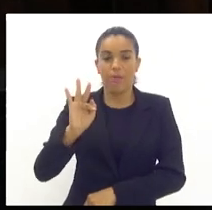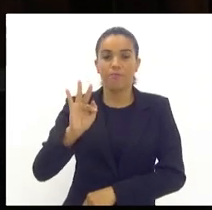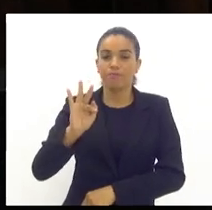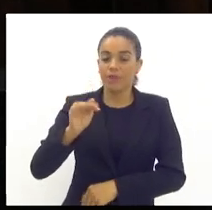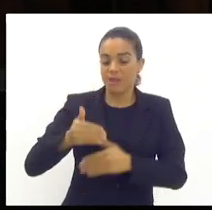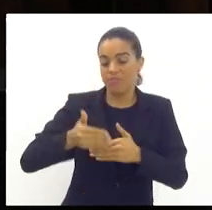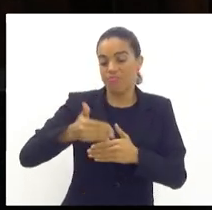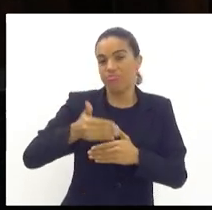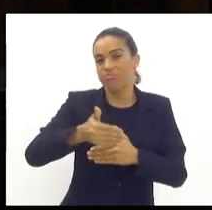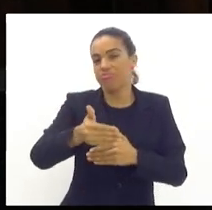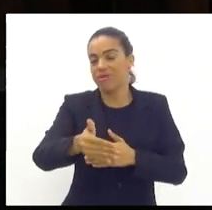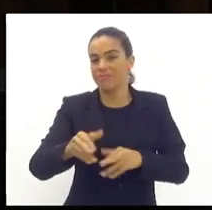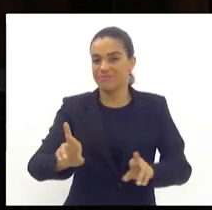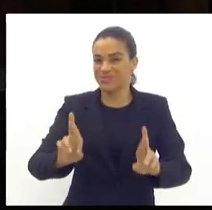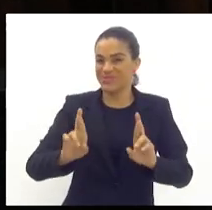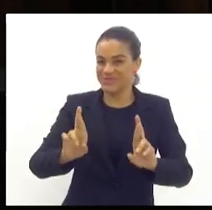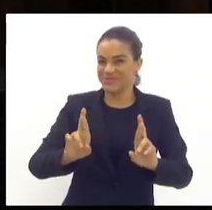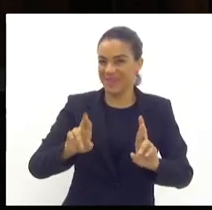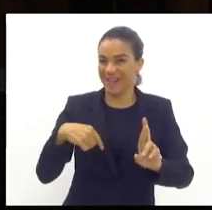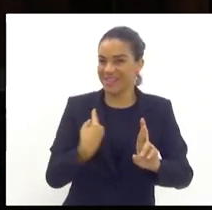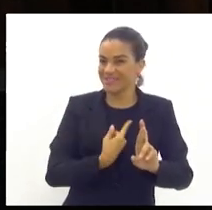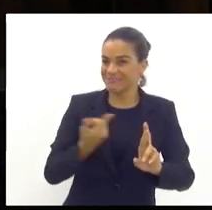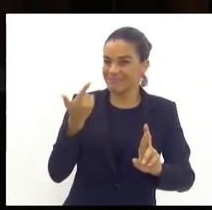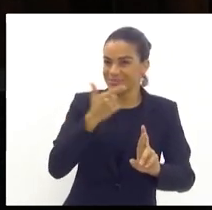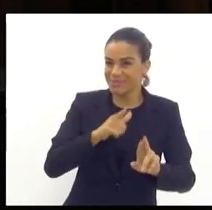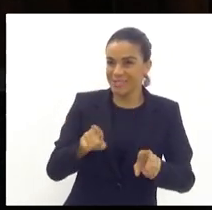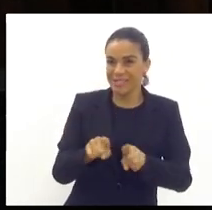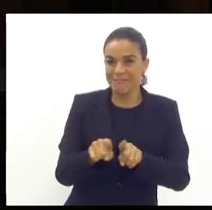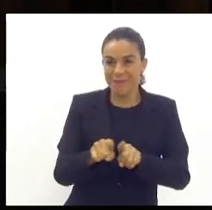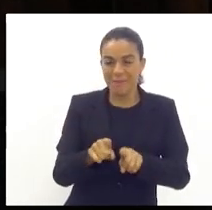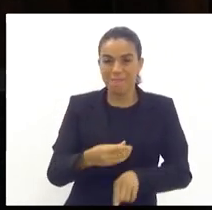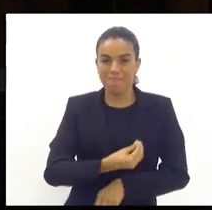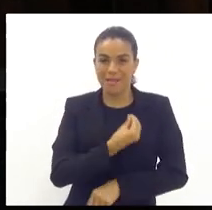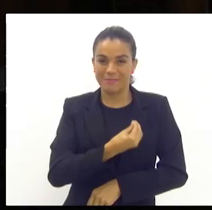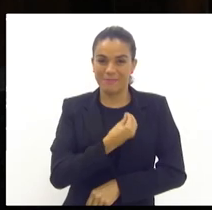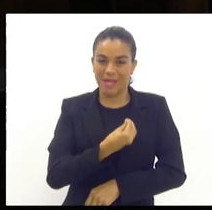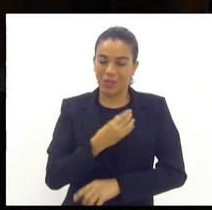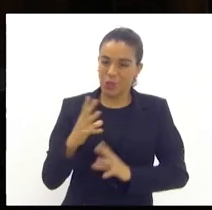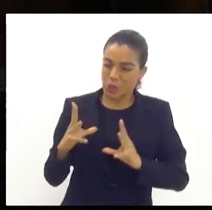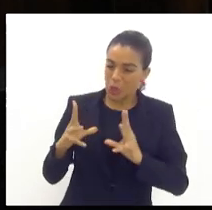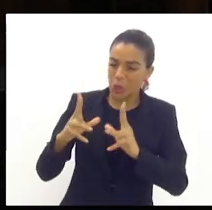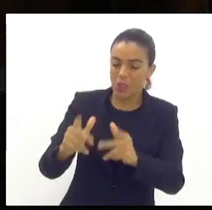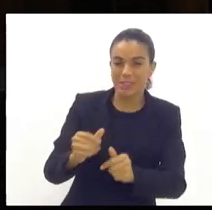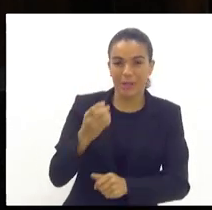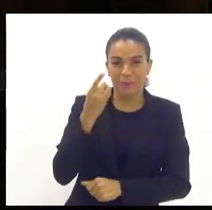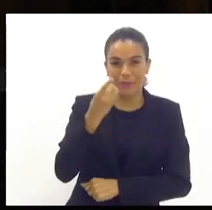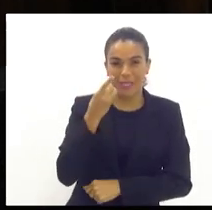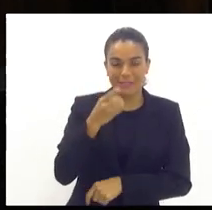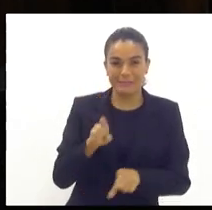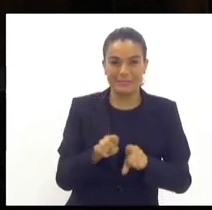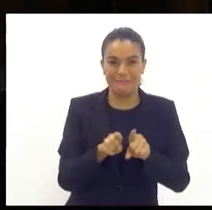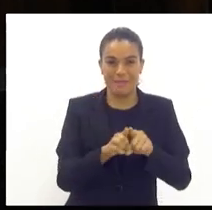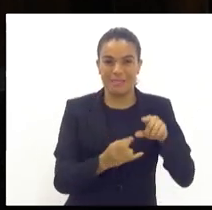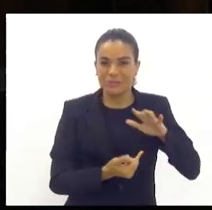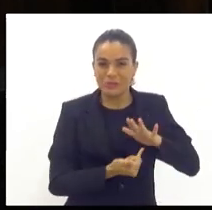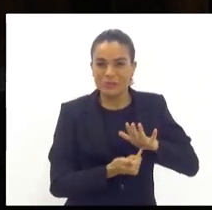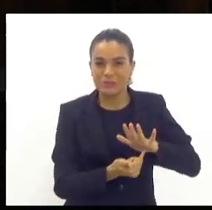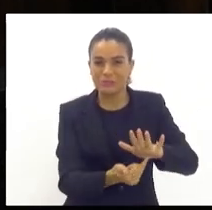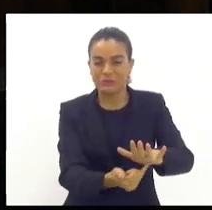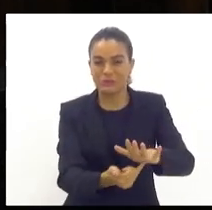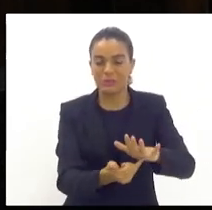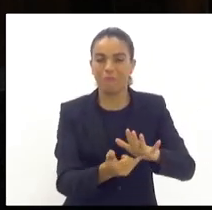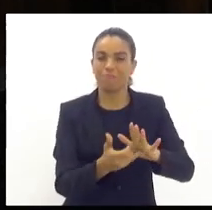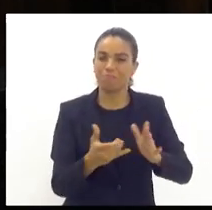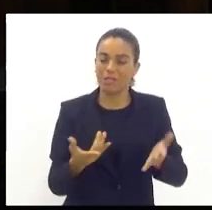em breve, espero que a gente possa ter a participação de todos os deputados envolvidos, de todos os órgãos citados, para que possamos trazer